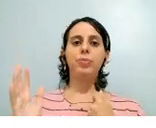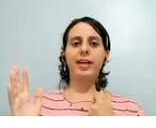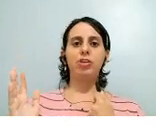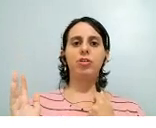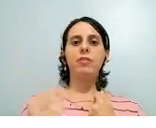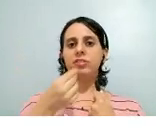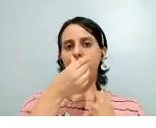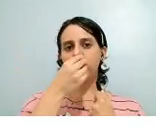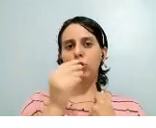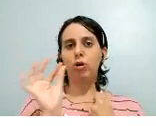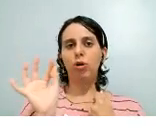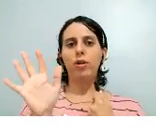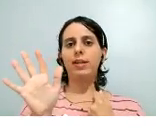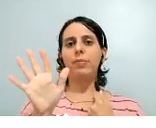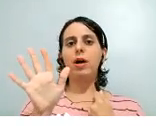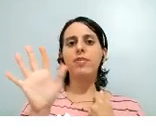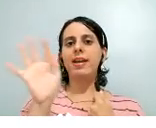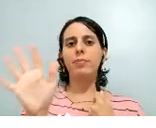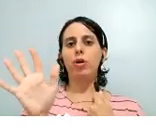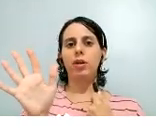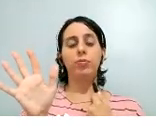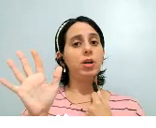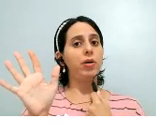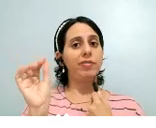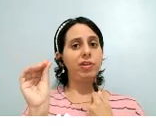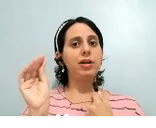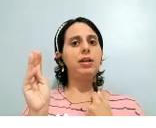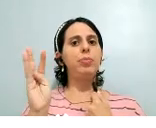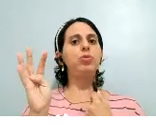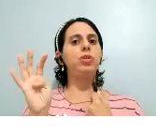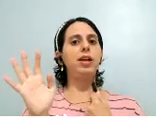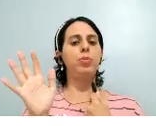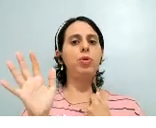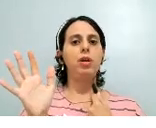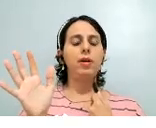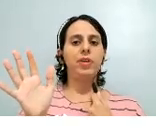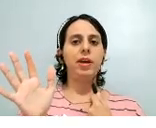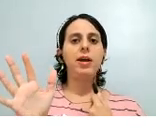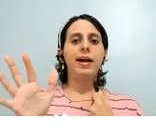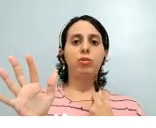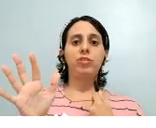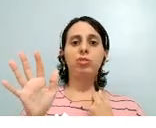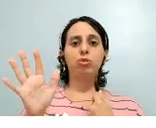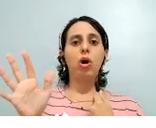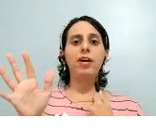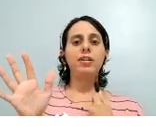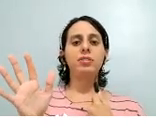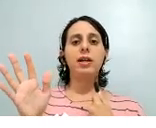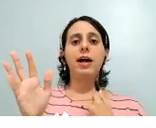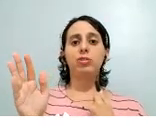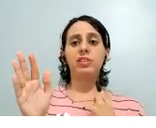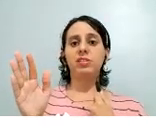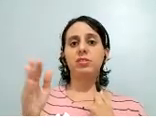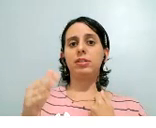sai do ambiente. Você passou, colocou ele na mão e aí ele morreu. Não, ele fica ali por um tempo, né? Às vezes